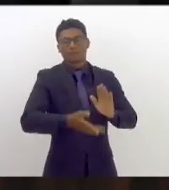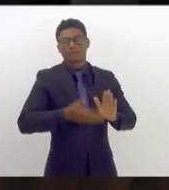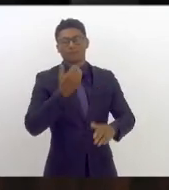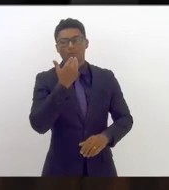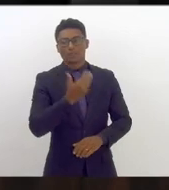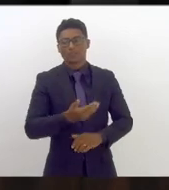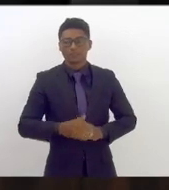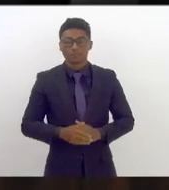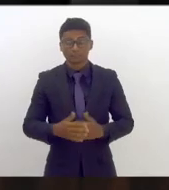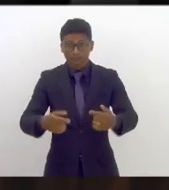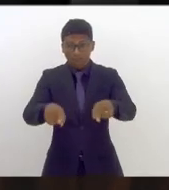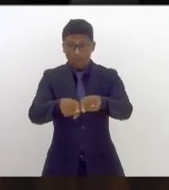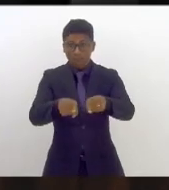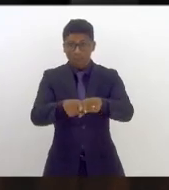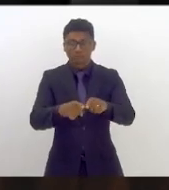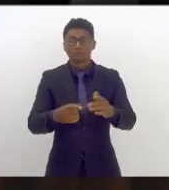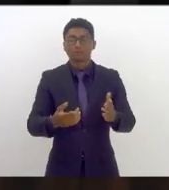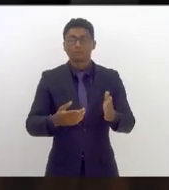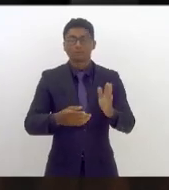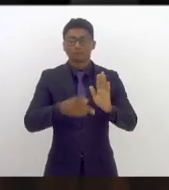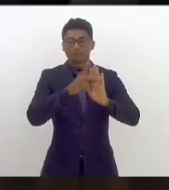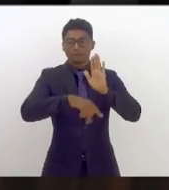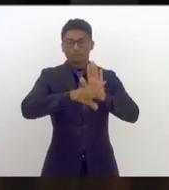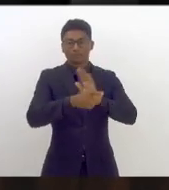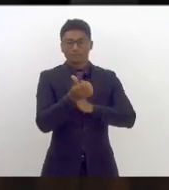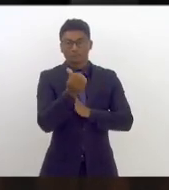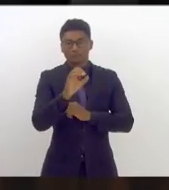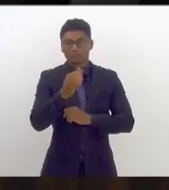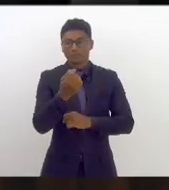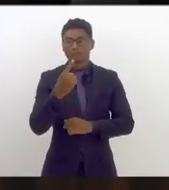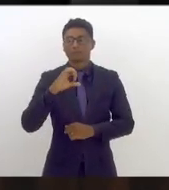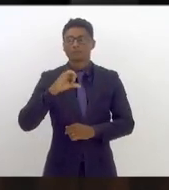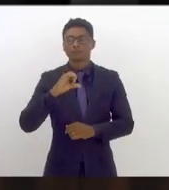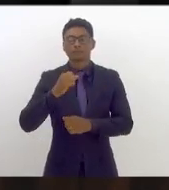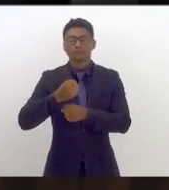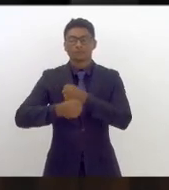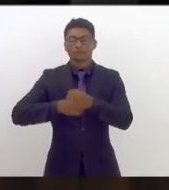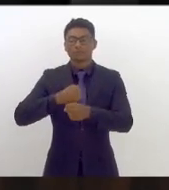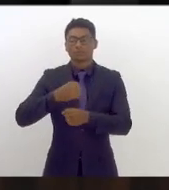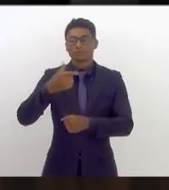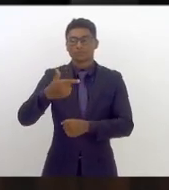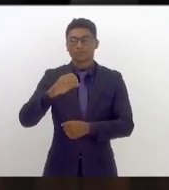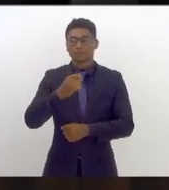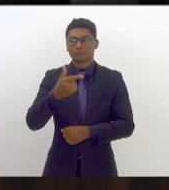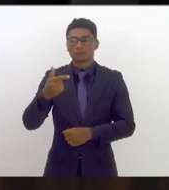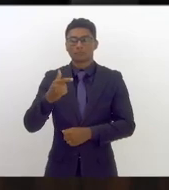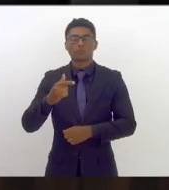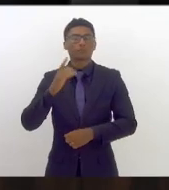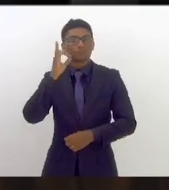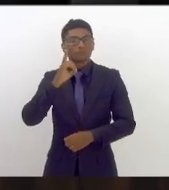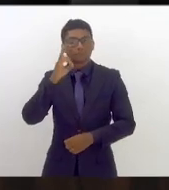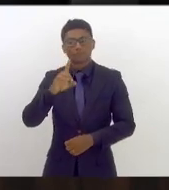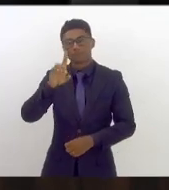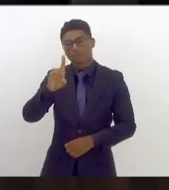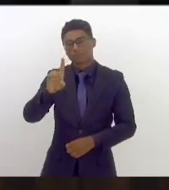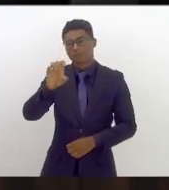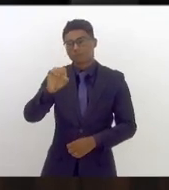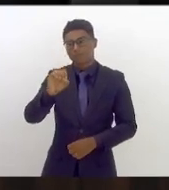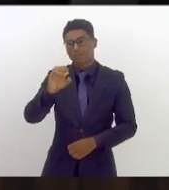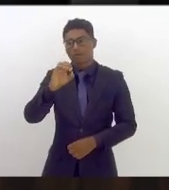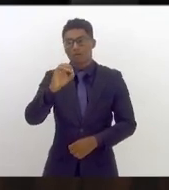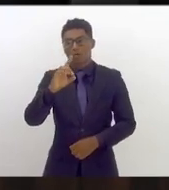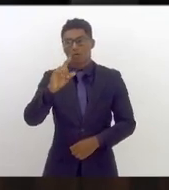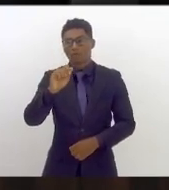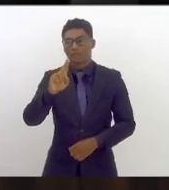de urgência e discussão única, projeto de lei 6019, de 22, de autoria do deputado doutor Deodalto, que autoriza o Poder Executivo a